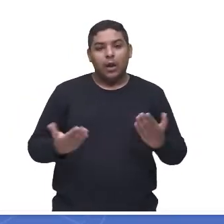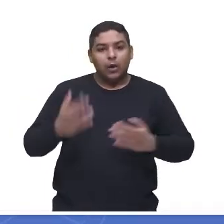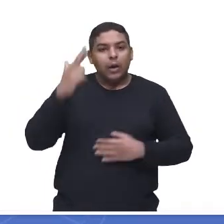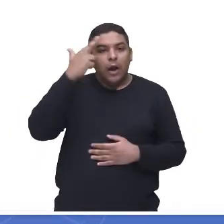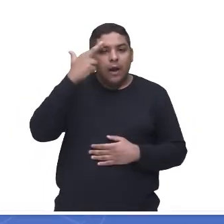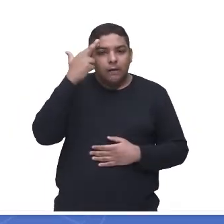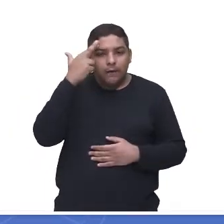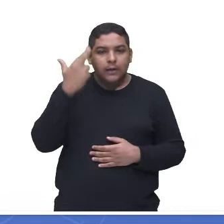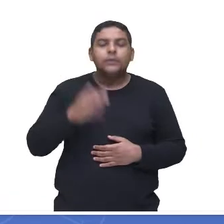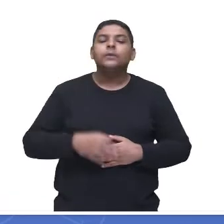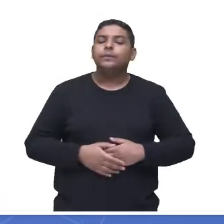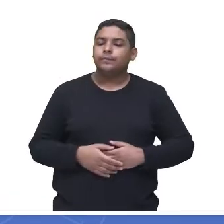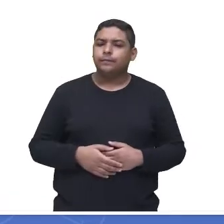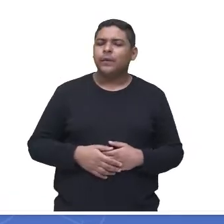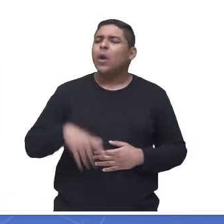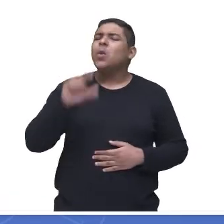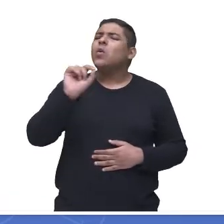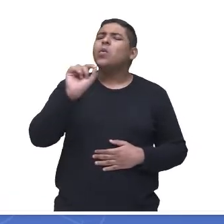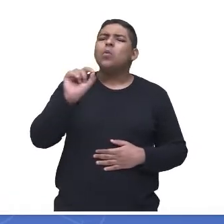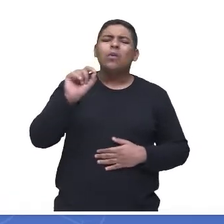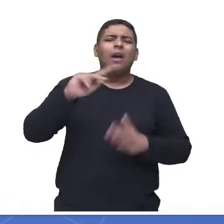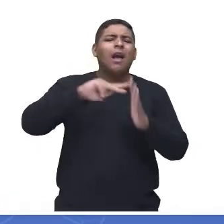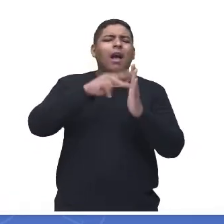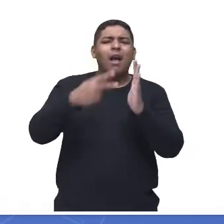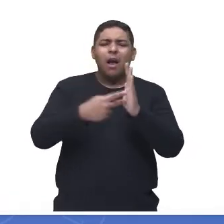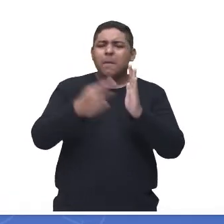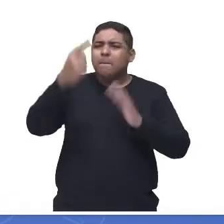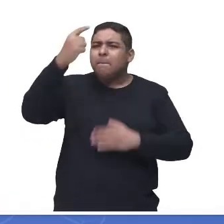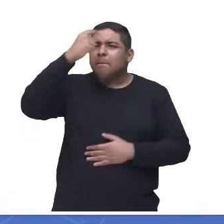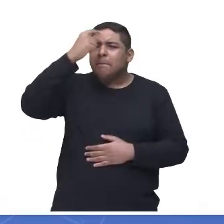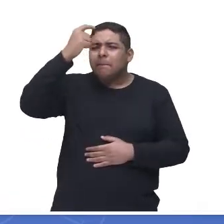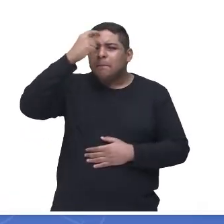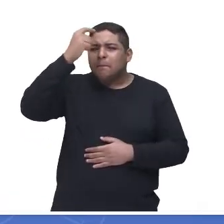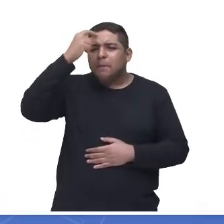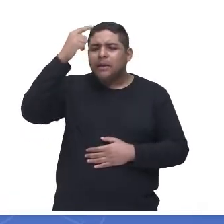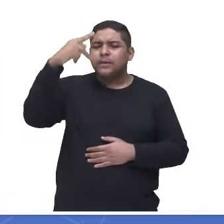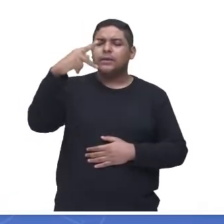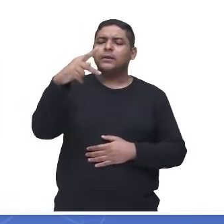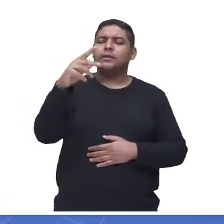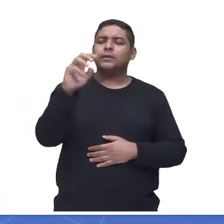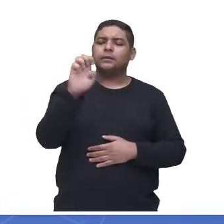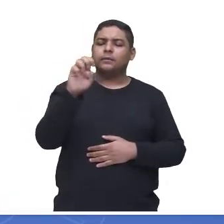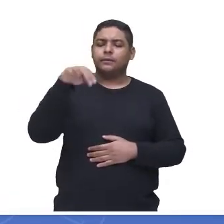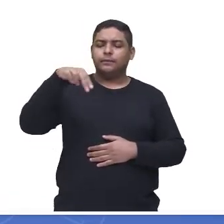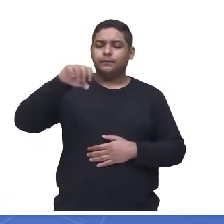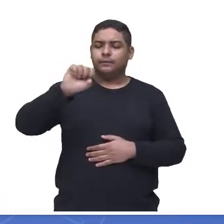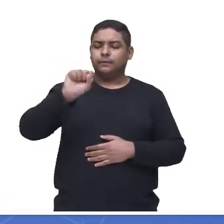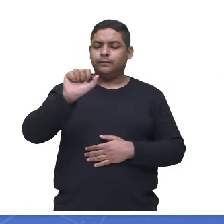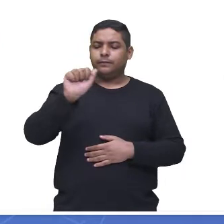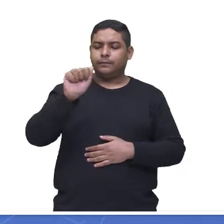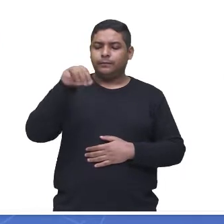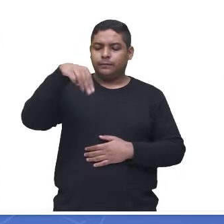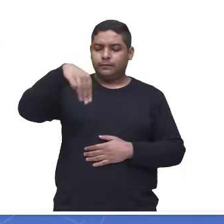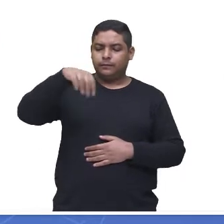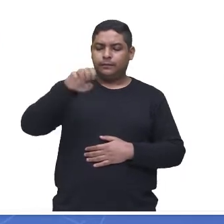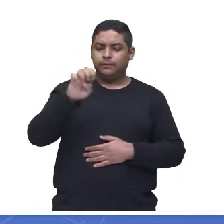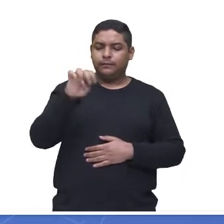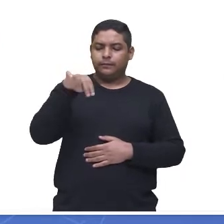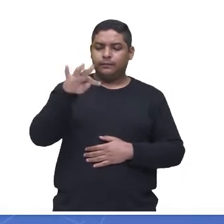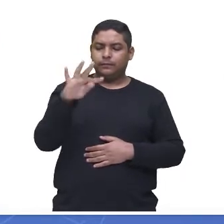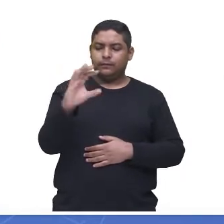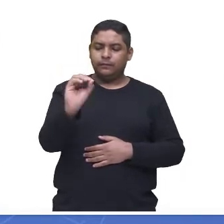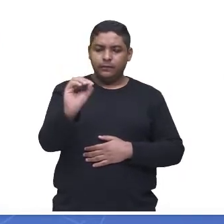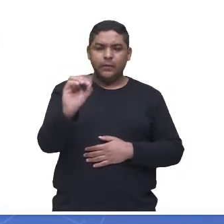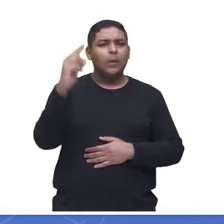isso. O que é o pensamento? Vamos falar de pensamento moderno, né? Então, o que é o pensamento? O que é